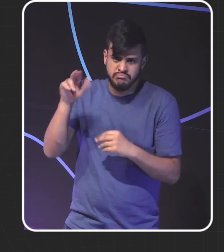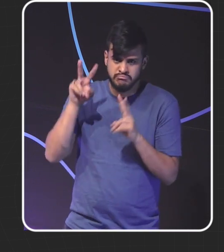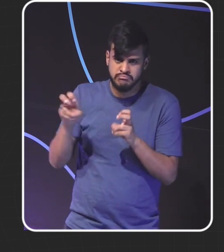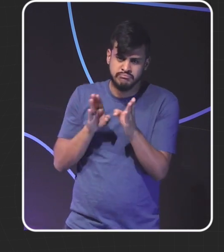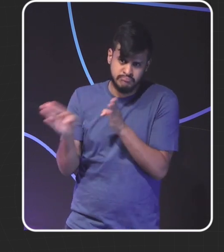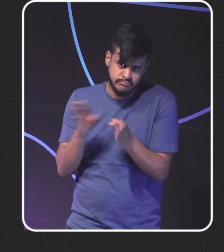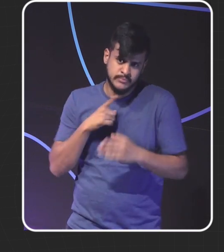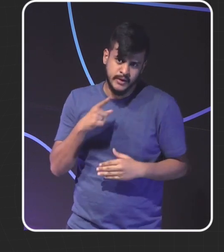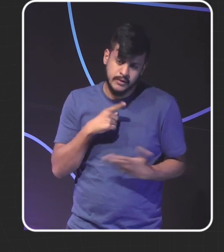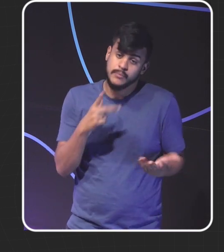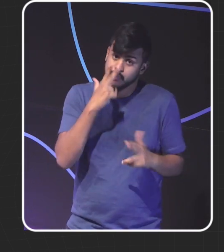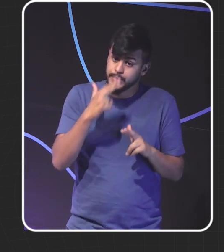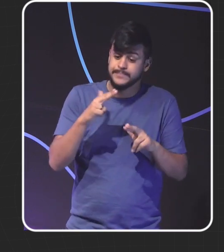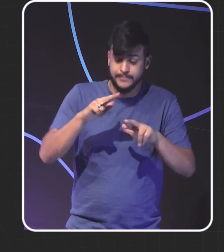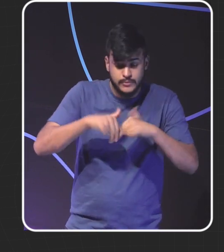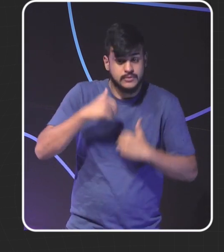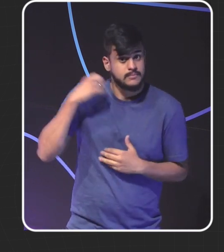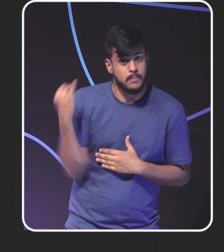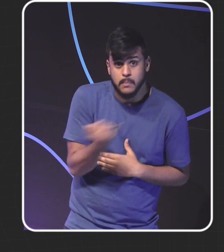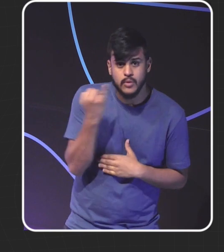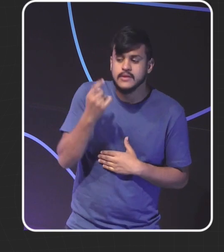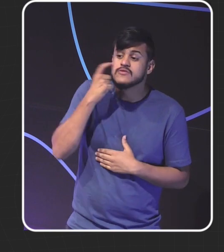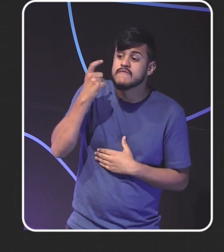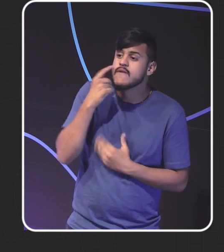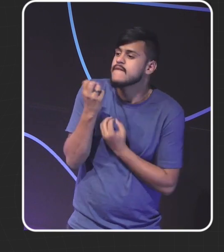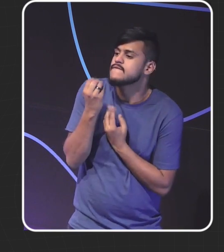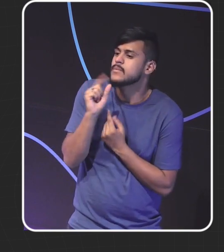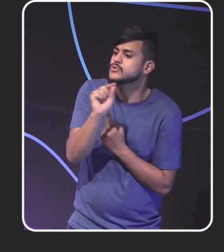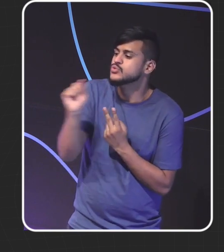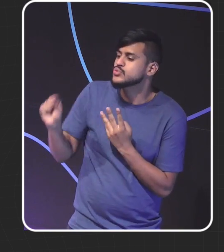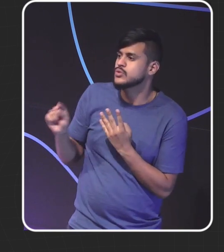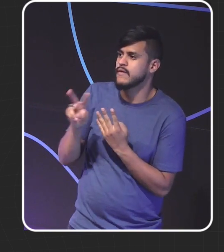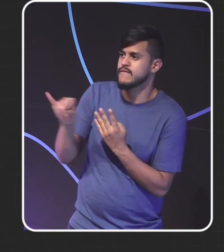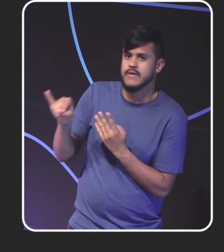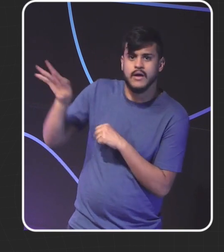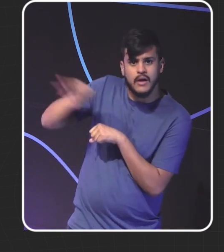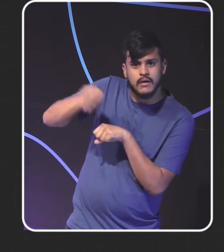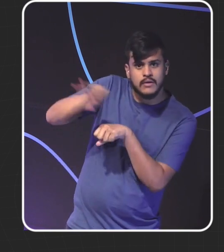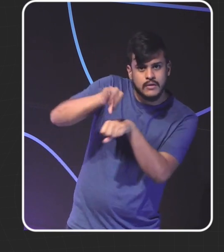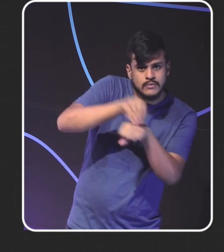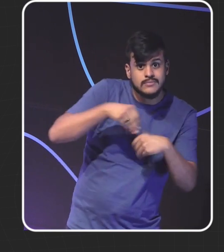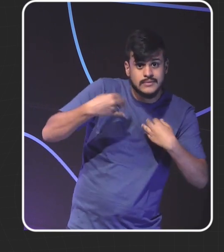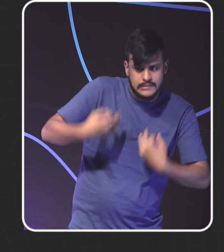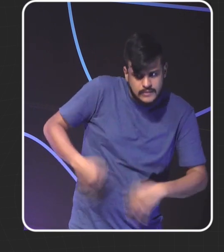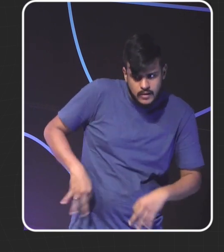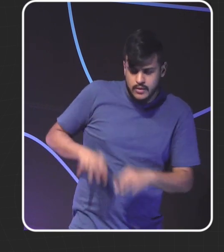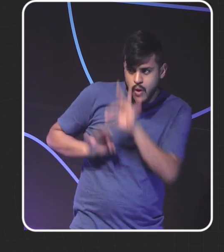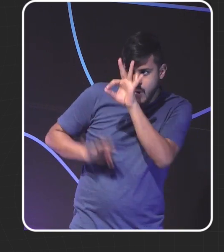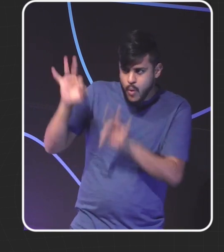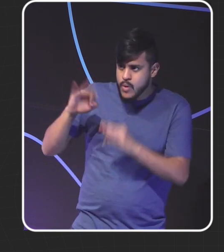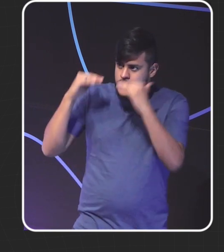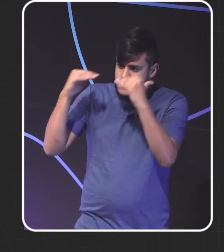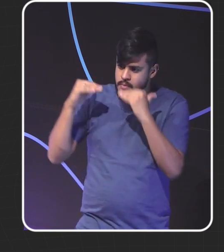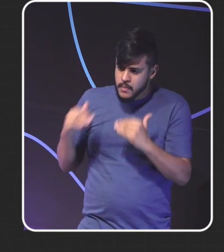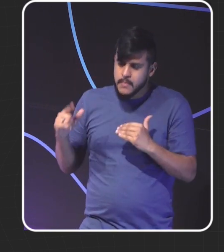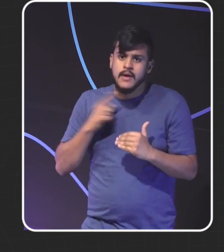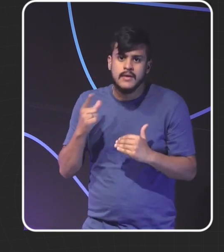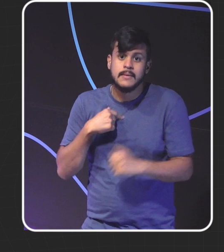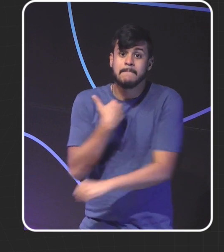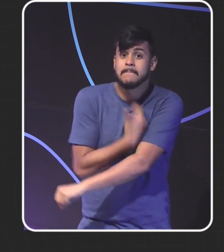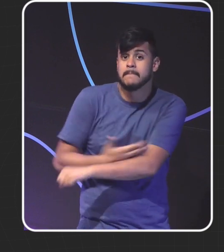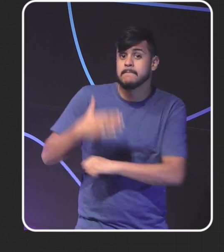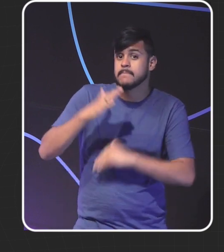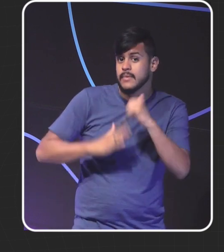acessibilidade, né? Acho que é fundamental a gente pensar e organizar esses bancos de dados com códigos e boas